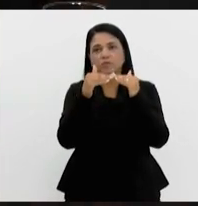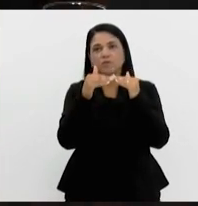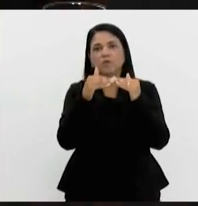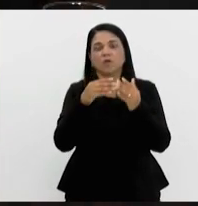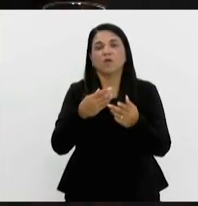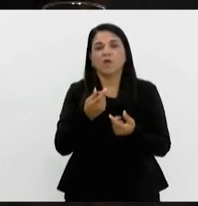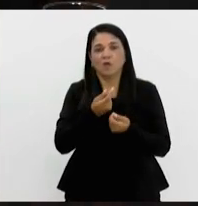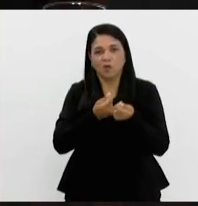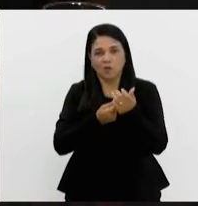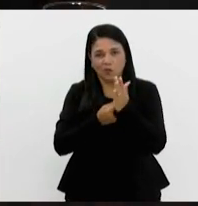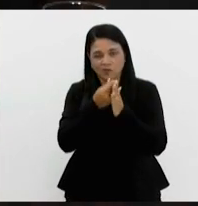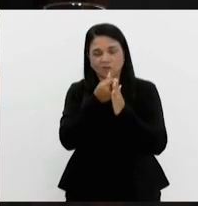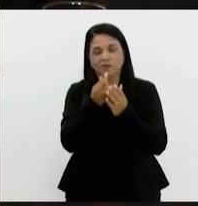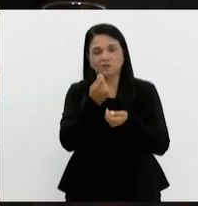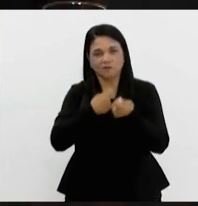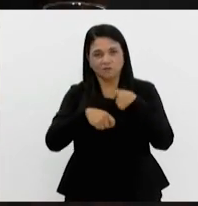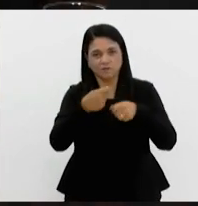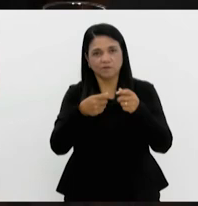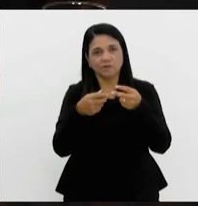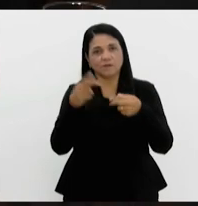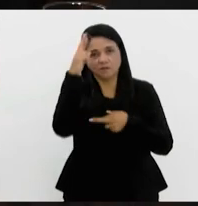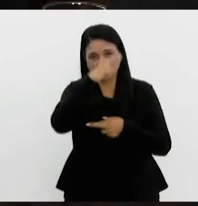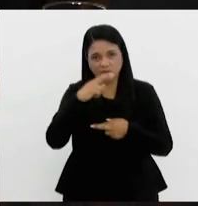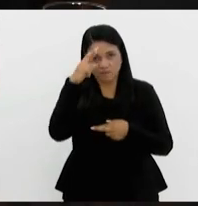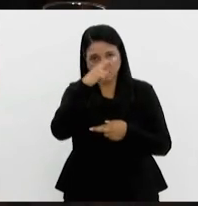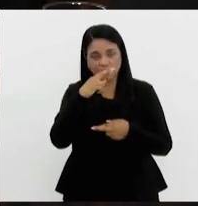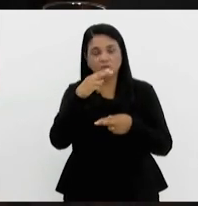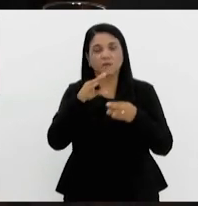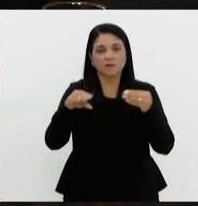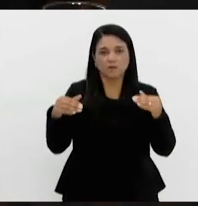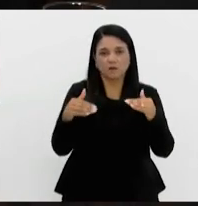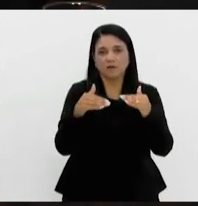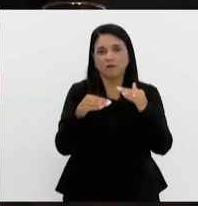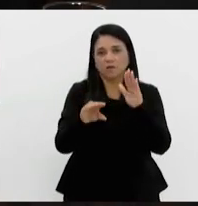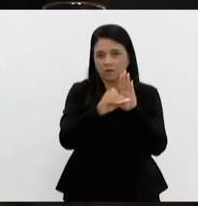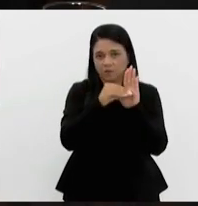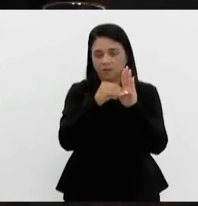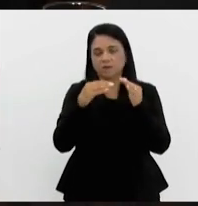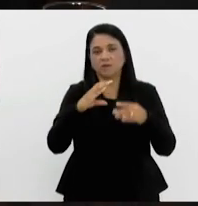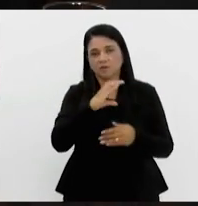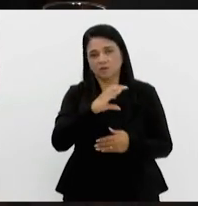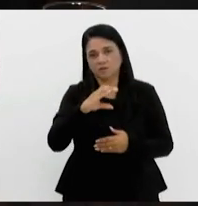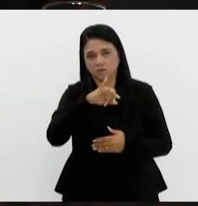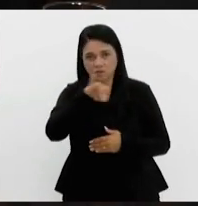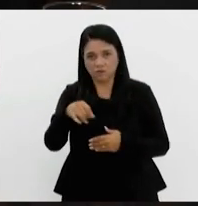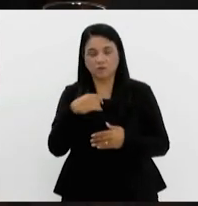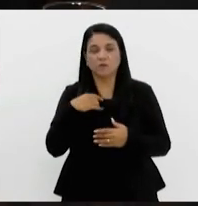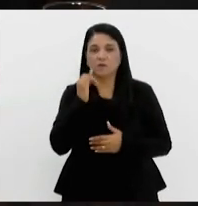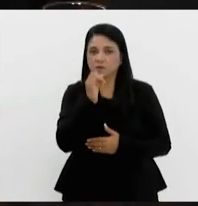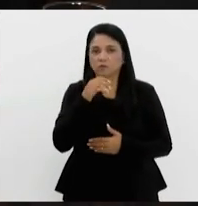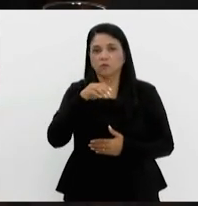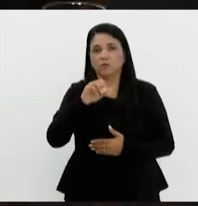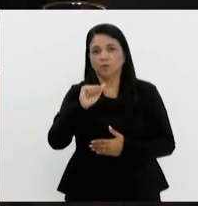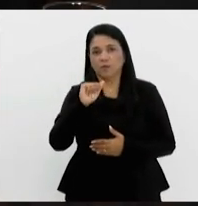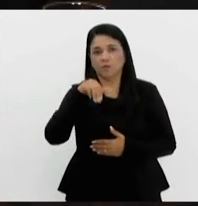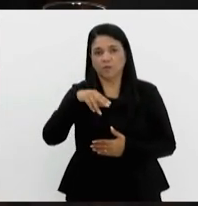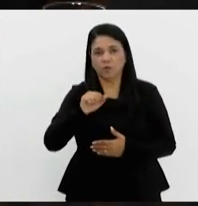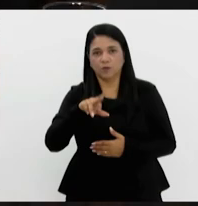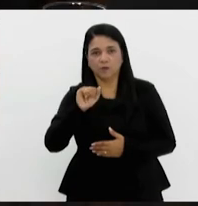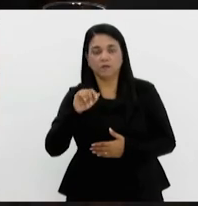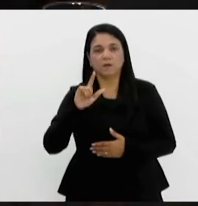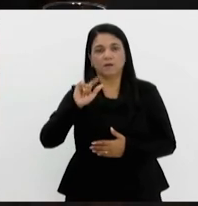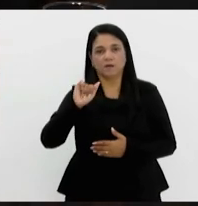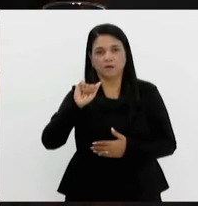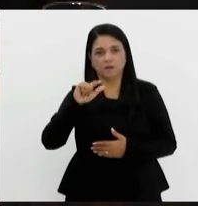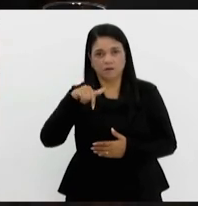Orçamento, fiscalização financeira e controle, favorável com a emenda da Constituição e Justiça. Relatores, deputado Rodrigo Amorim, Alan Lopes, Vitor